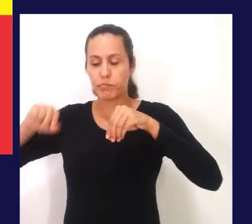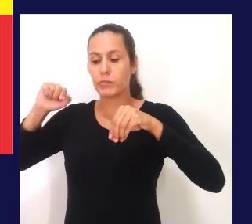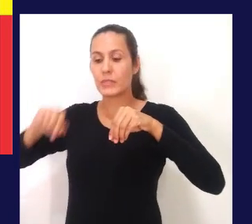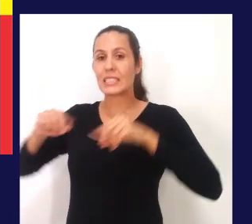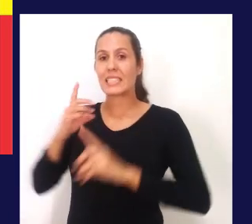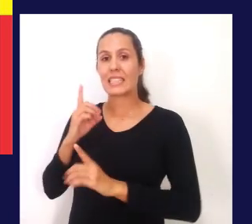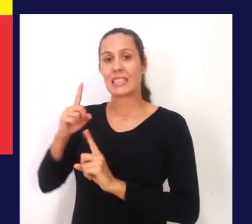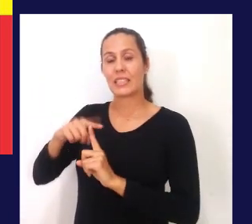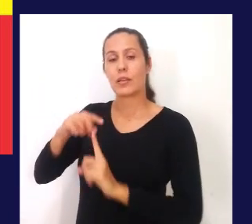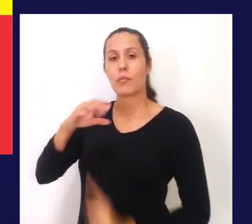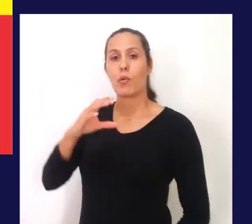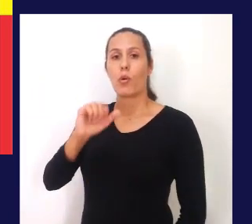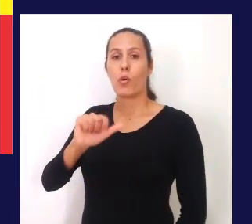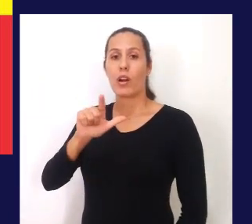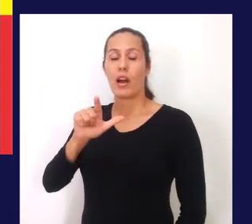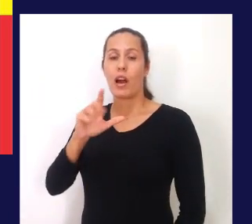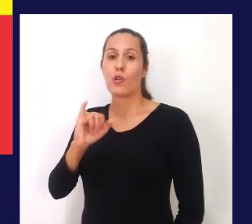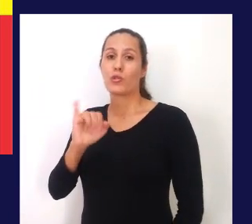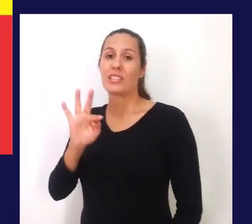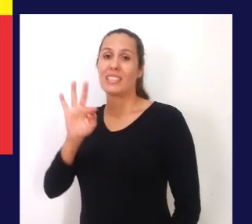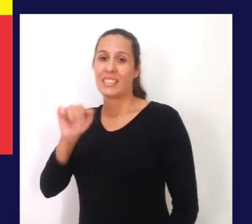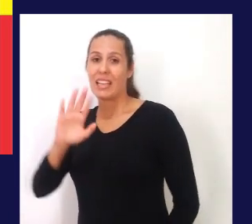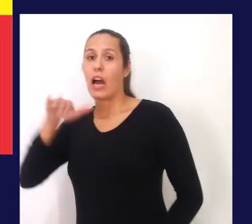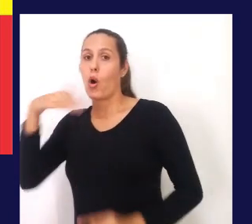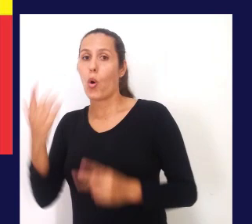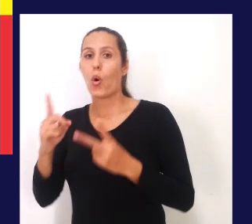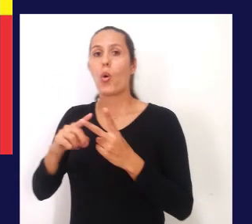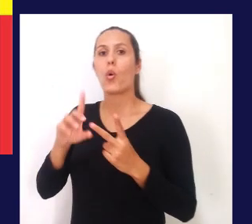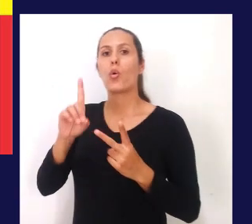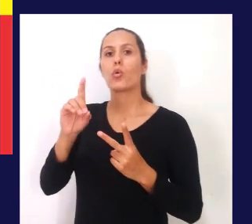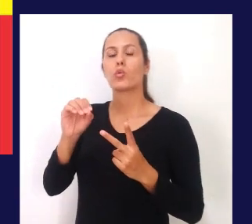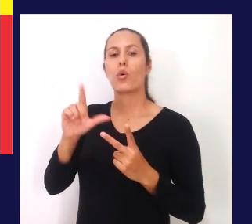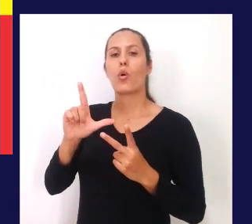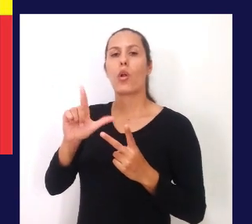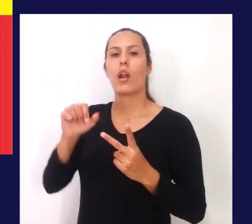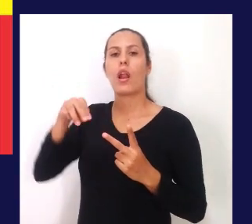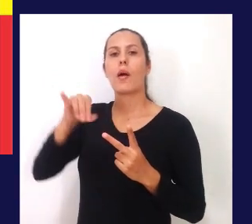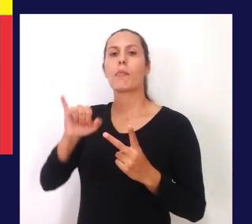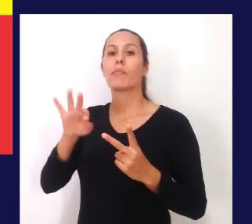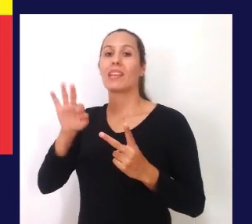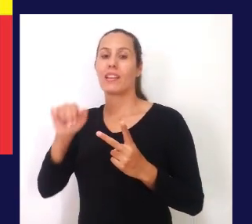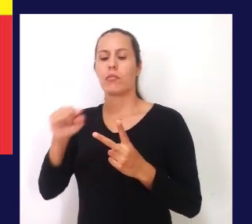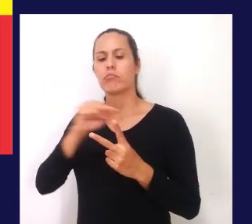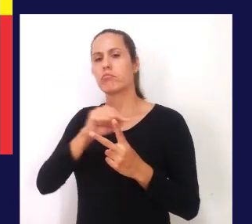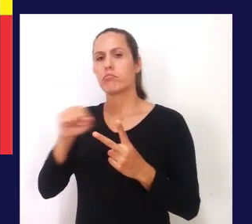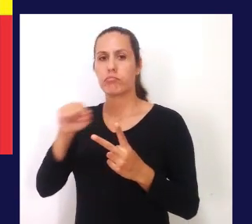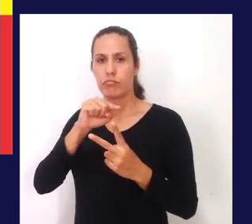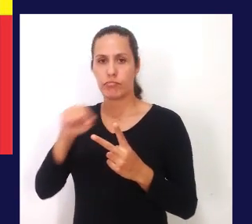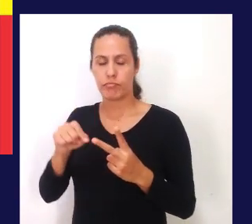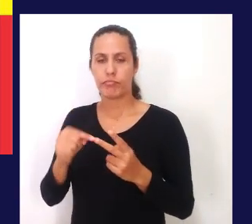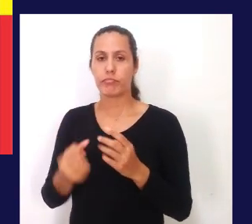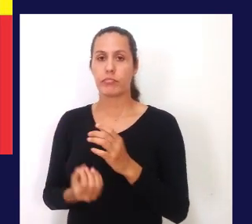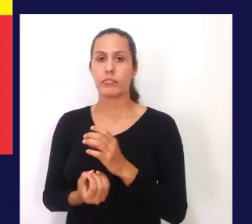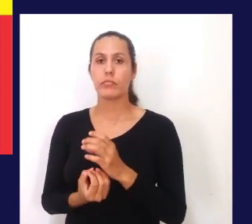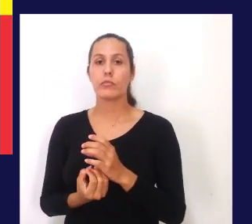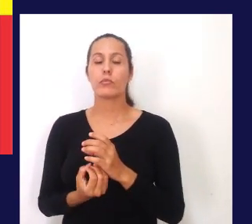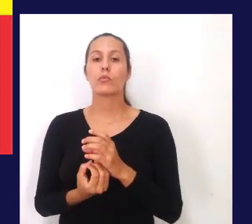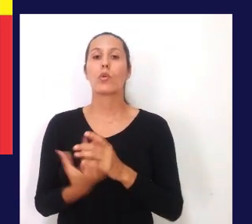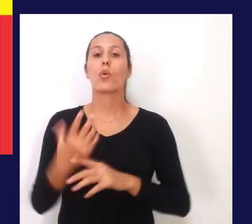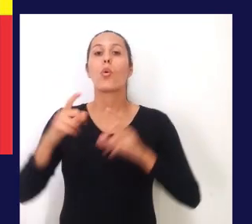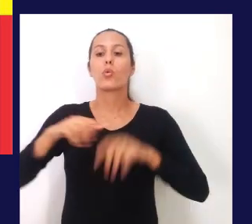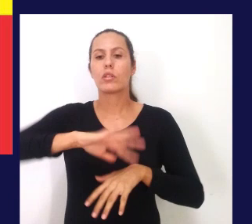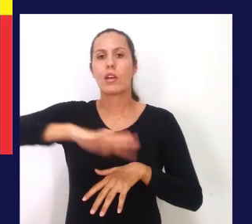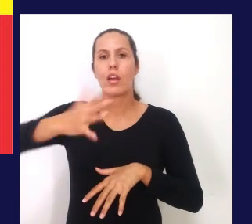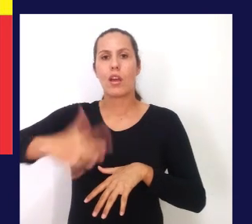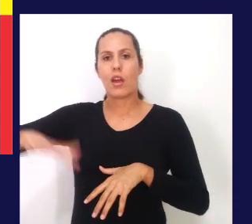mineral calcita ou do mineral dolamita. Esses cristais se depositam na água do mar,